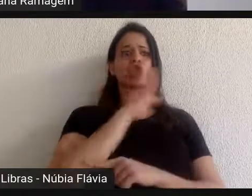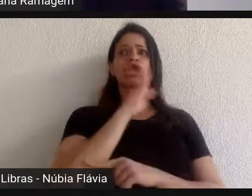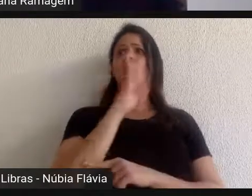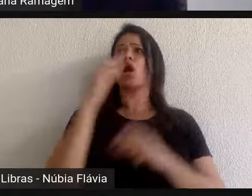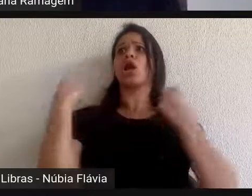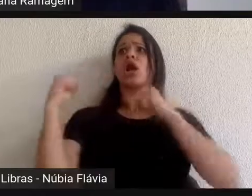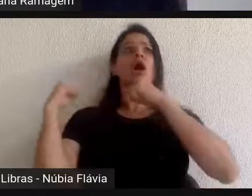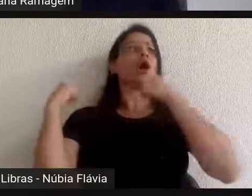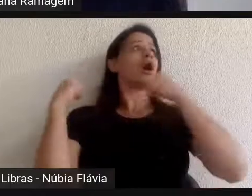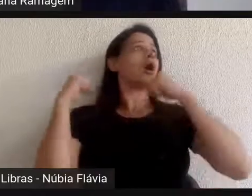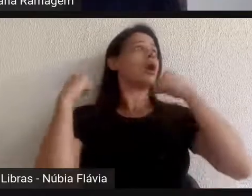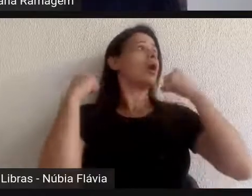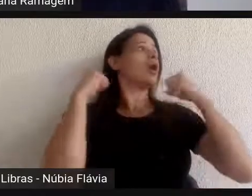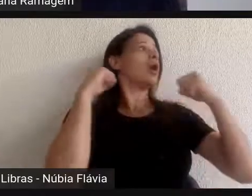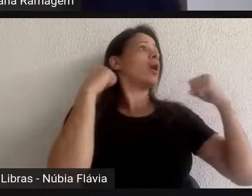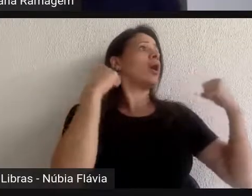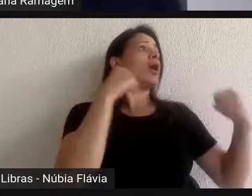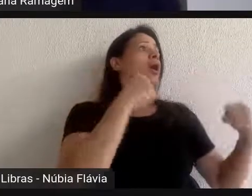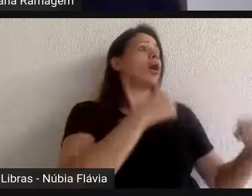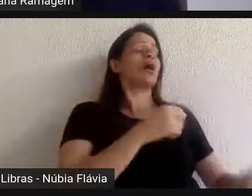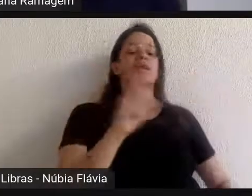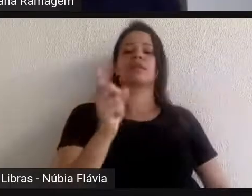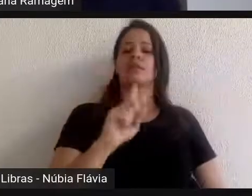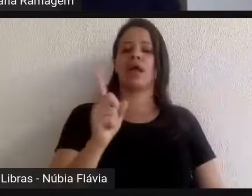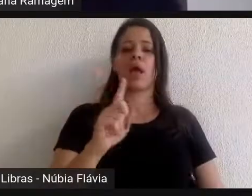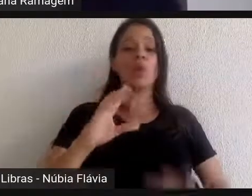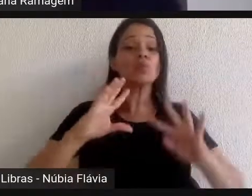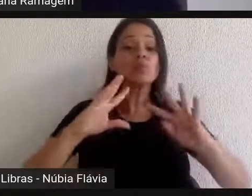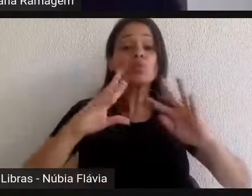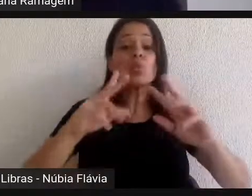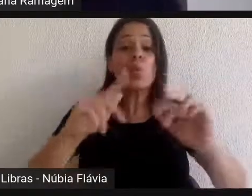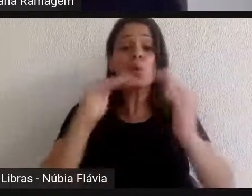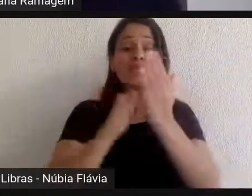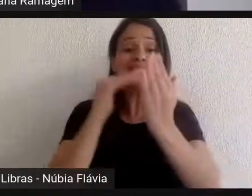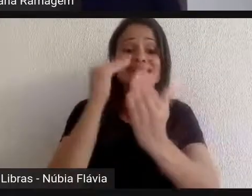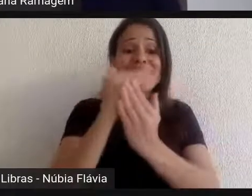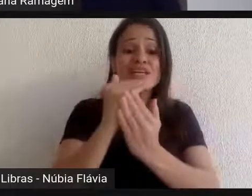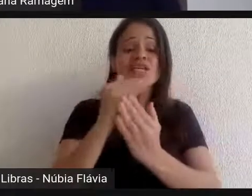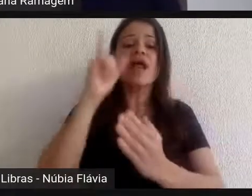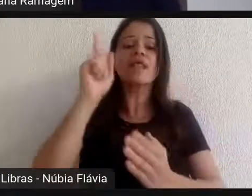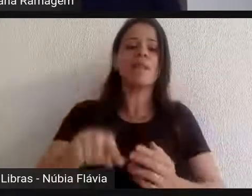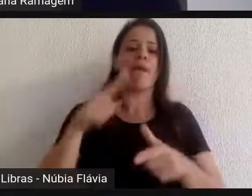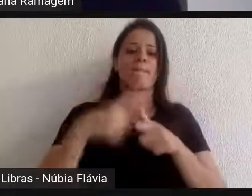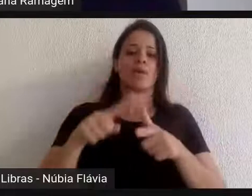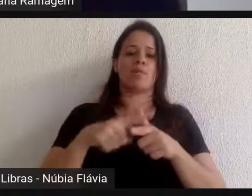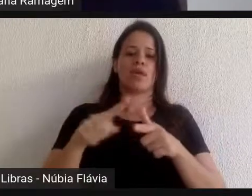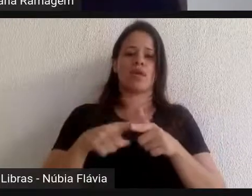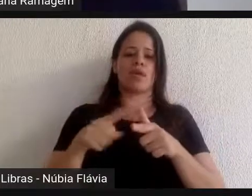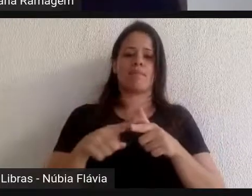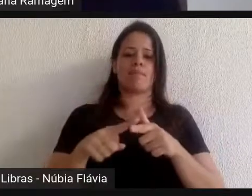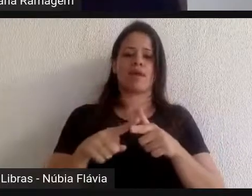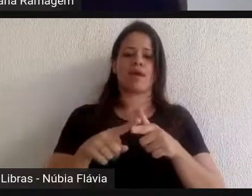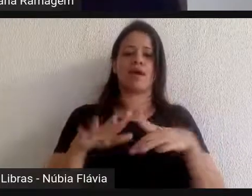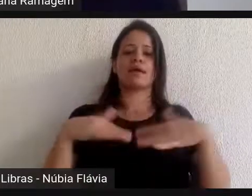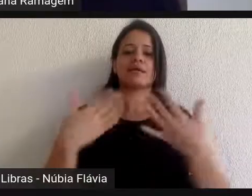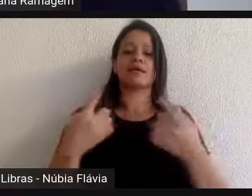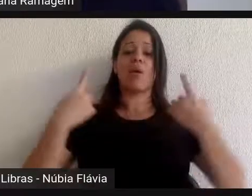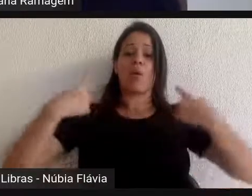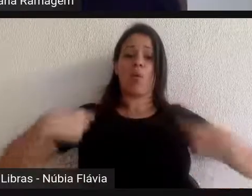isso vai te trazer uma série de comprometimentos, principalmente no que se refere à tua